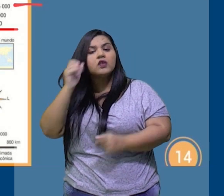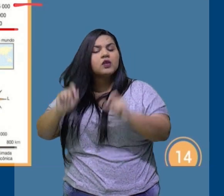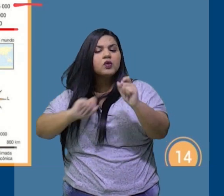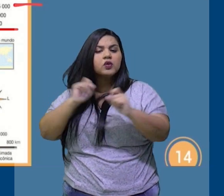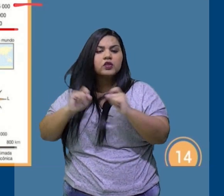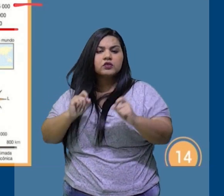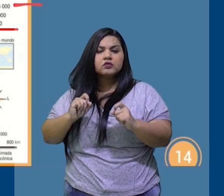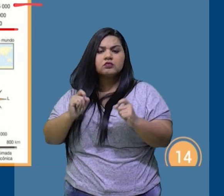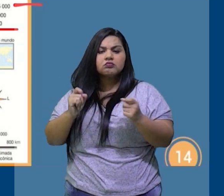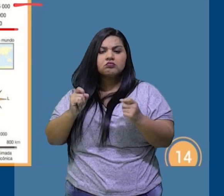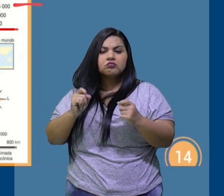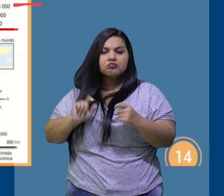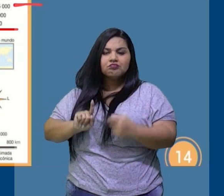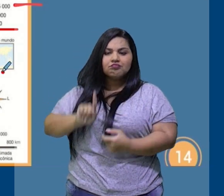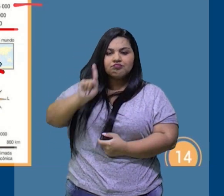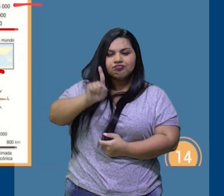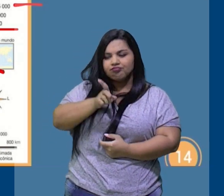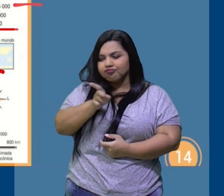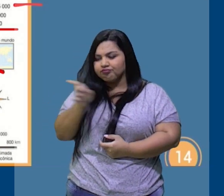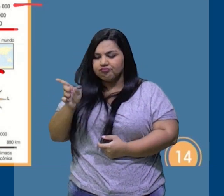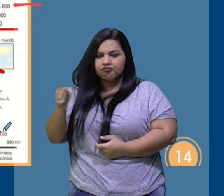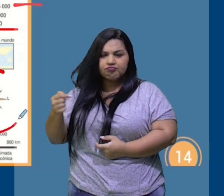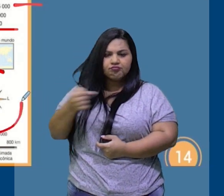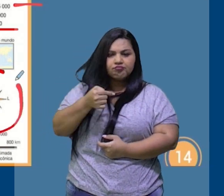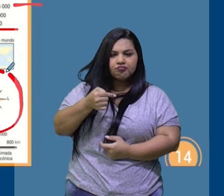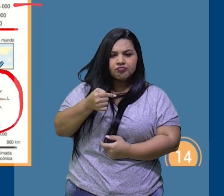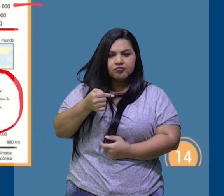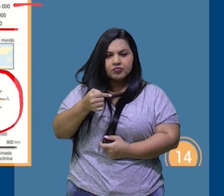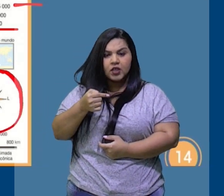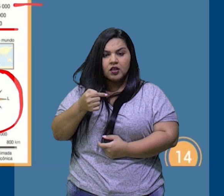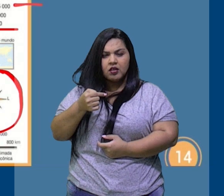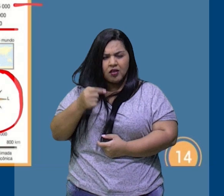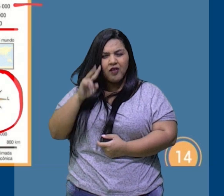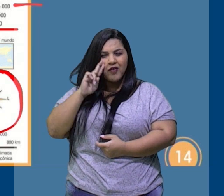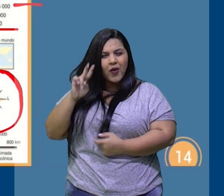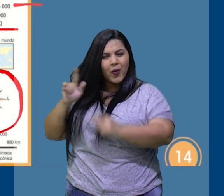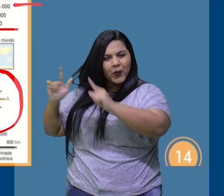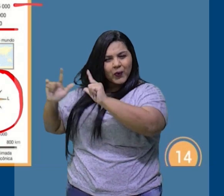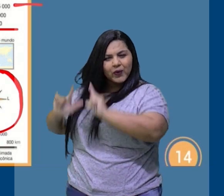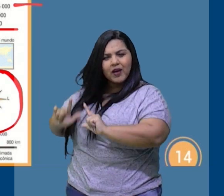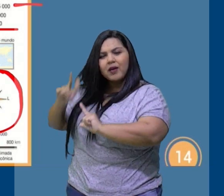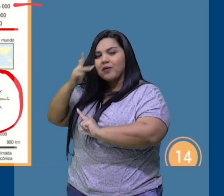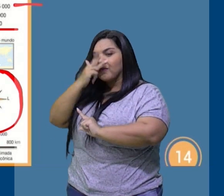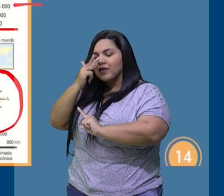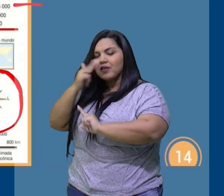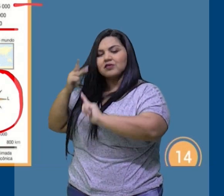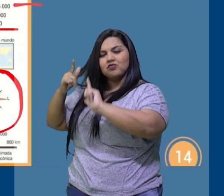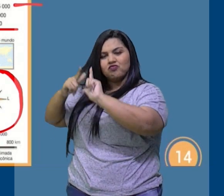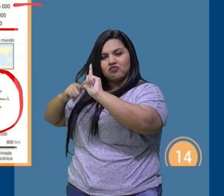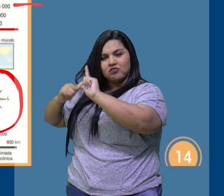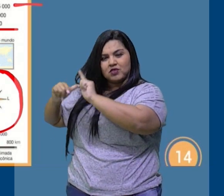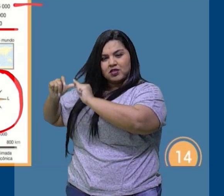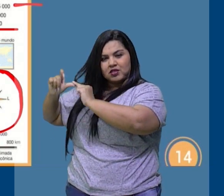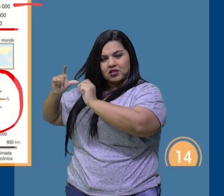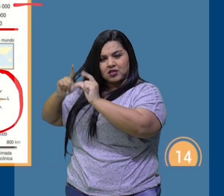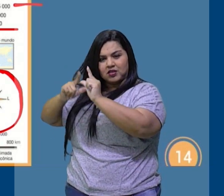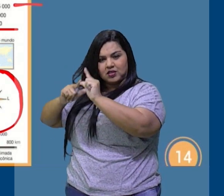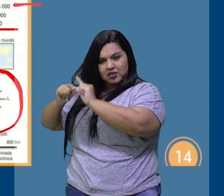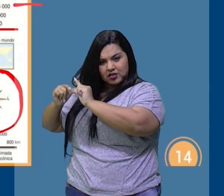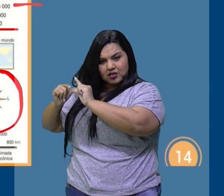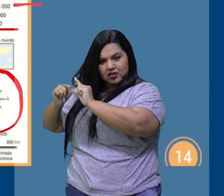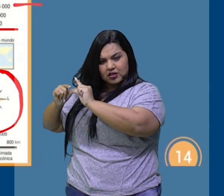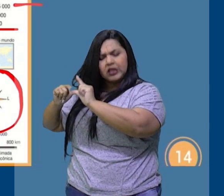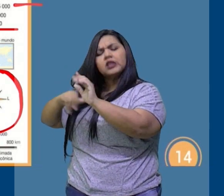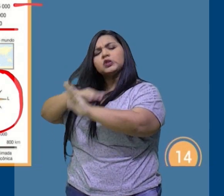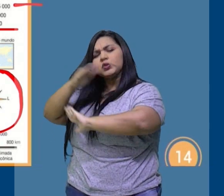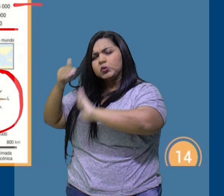é a orientação. Lembra a Rosa dos Ventos? Ela está bem aqui no cantinho, olha. Então, no mapa a gente tem